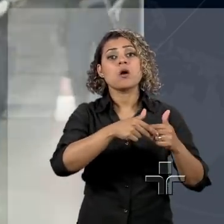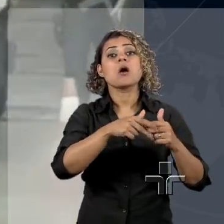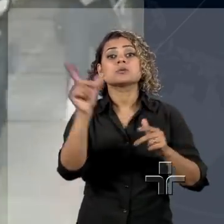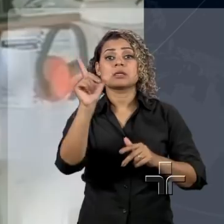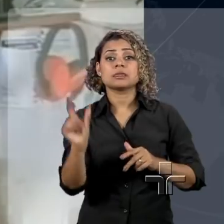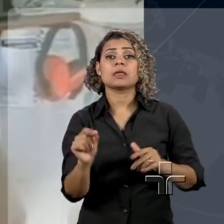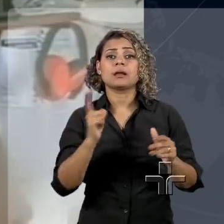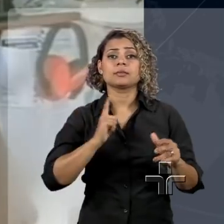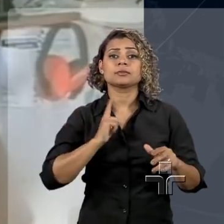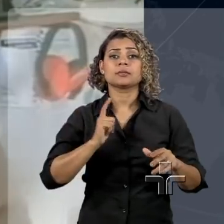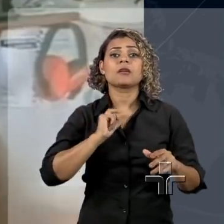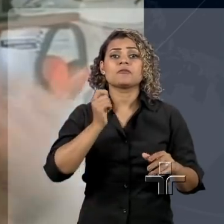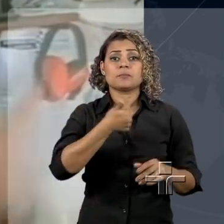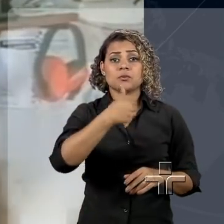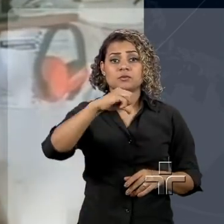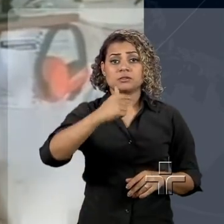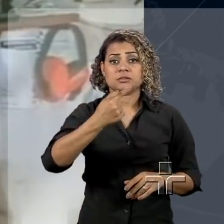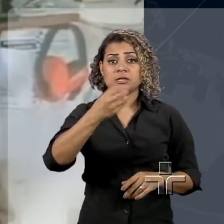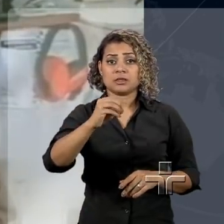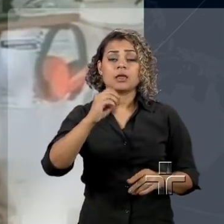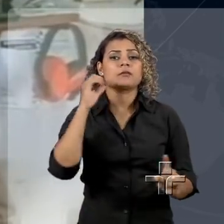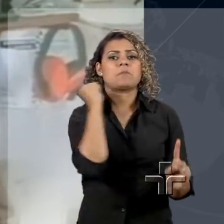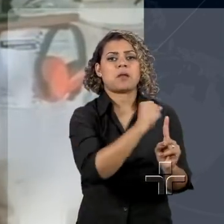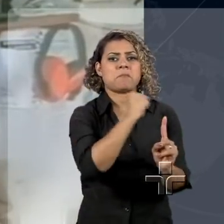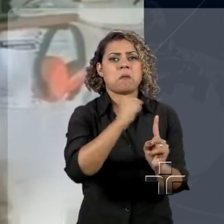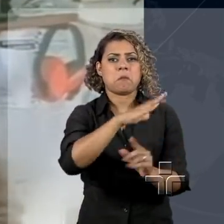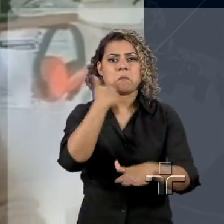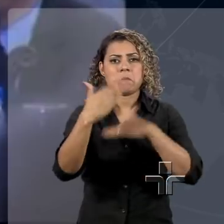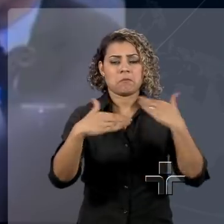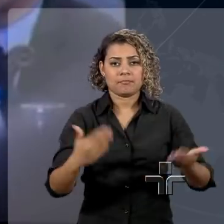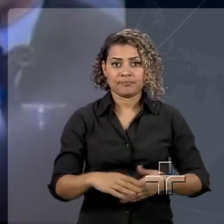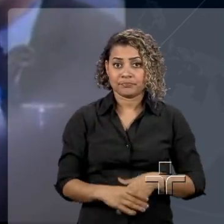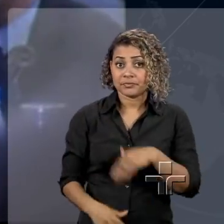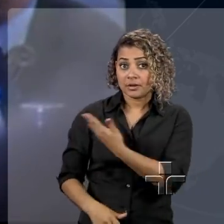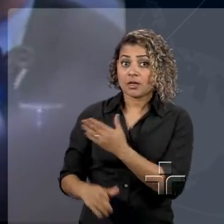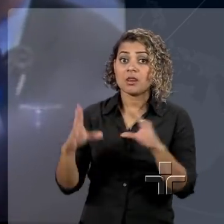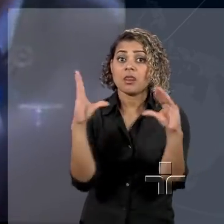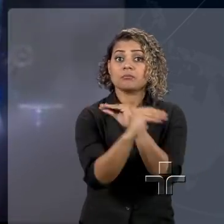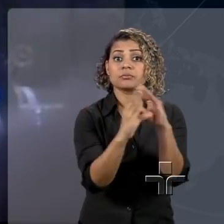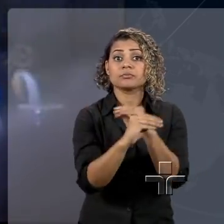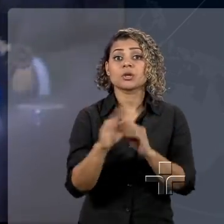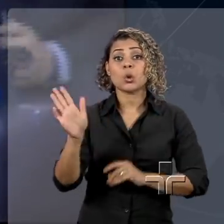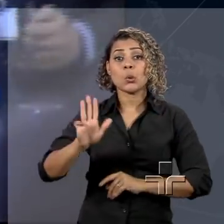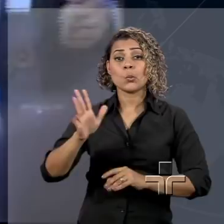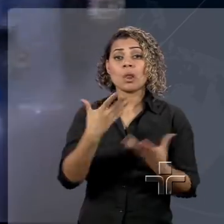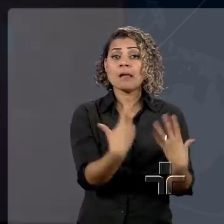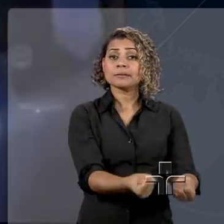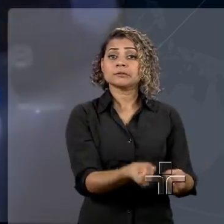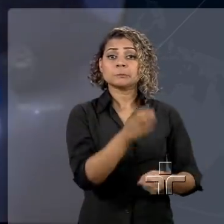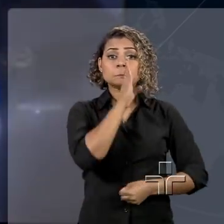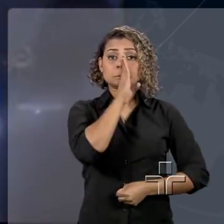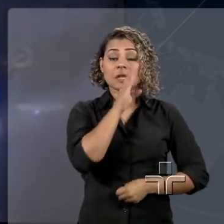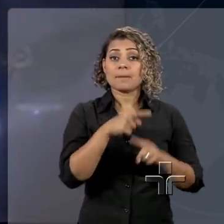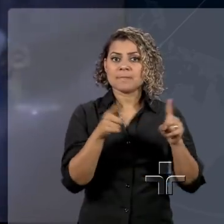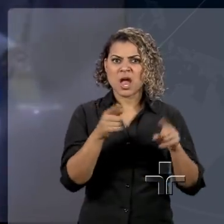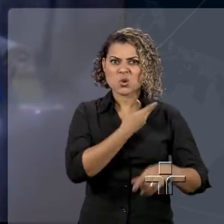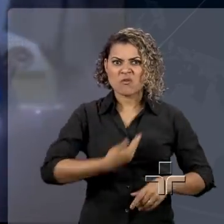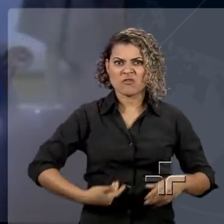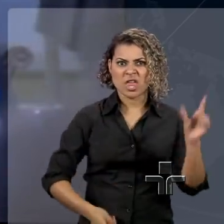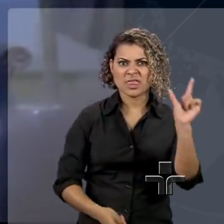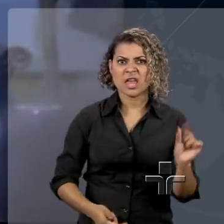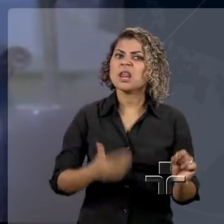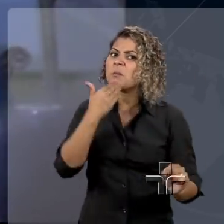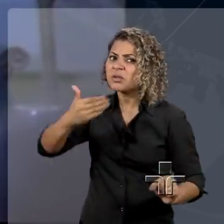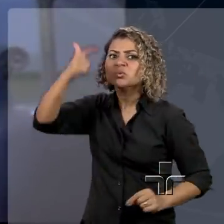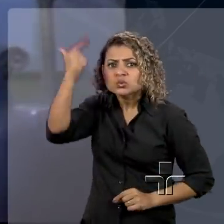de 70. Em 2010, o ativista ganhou o status de refugiado do ex-presidente Lula. O governo italiano refez o